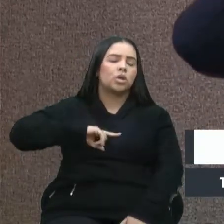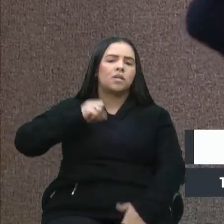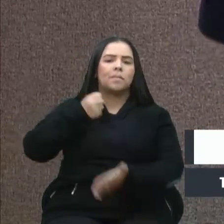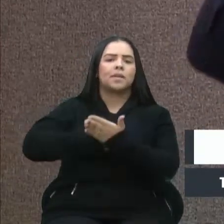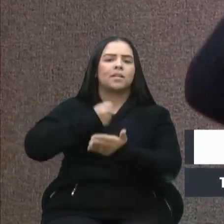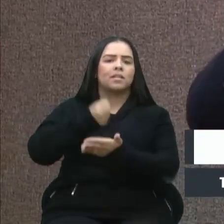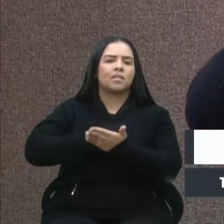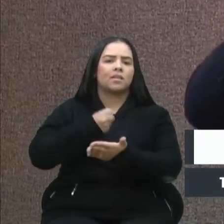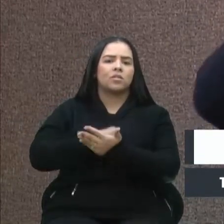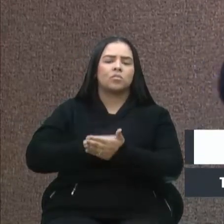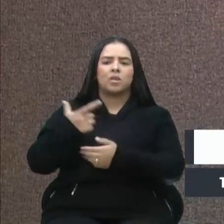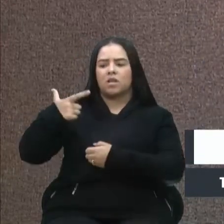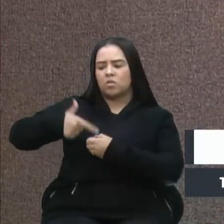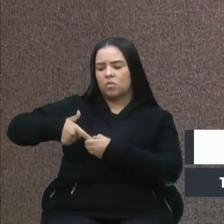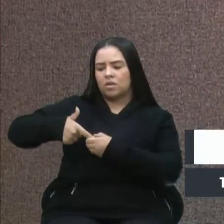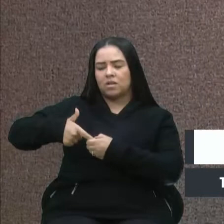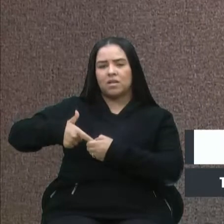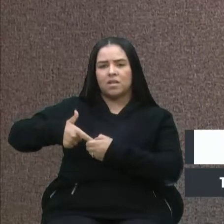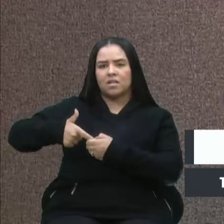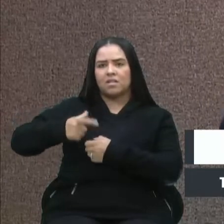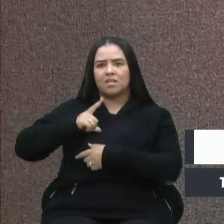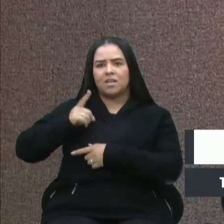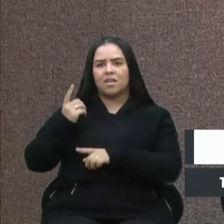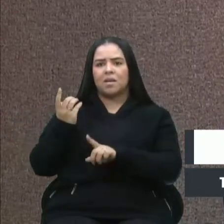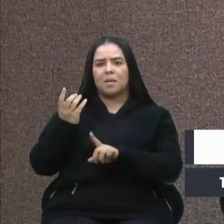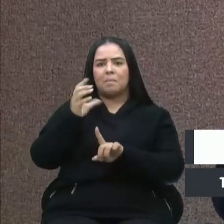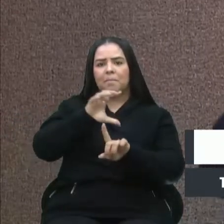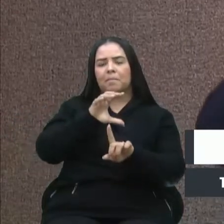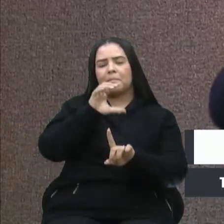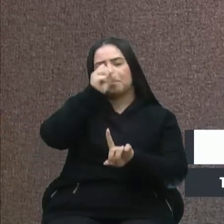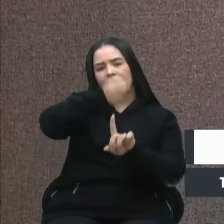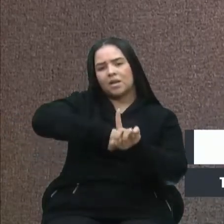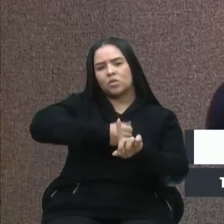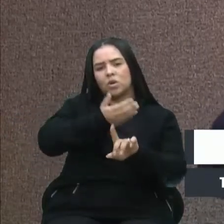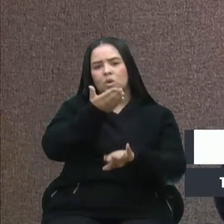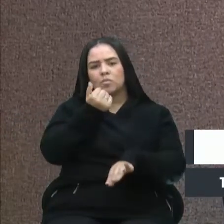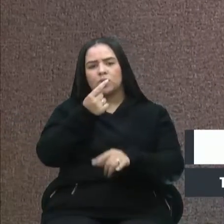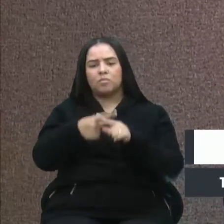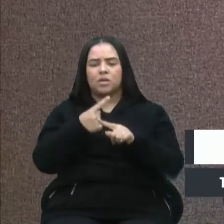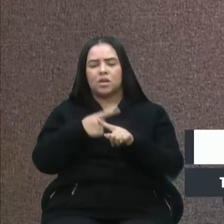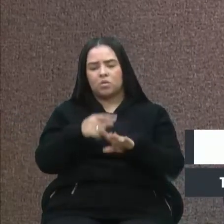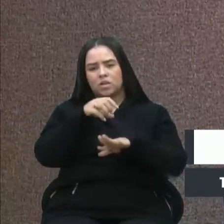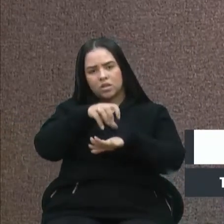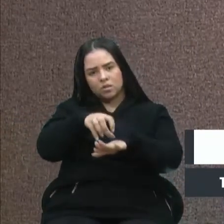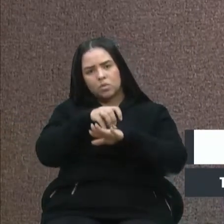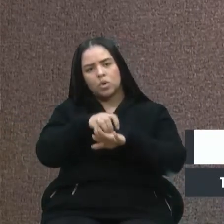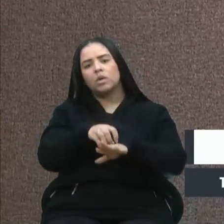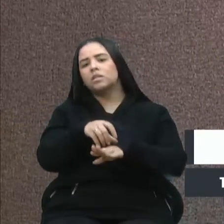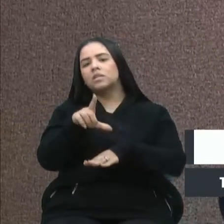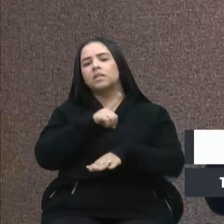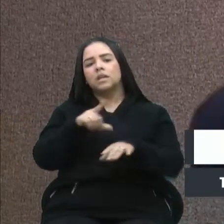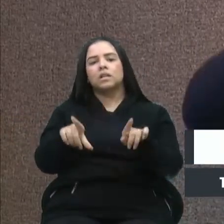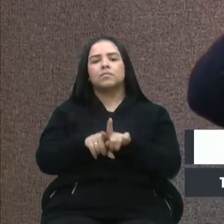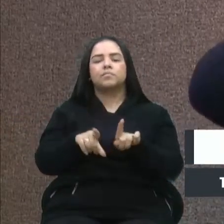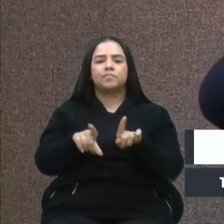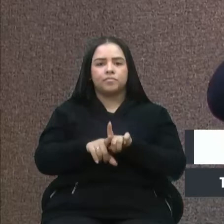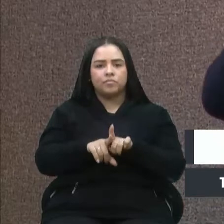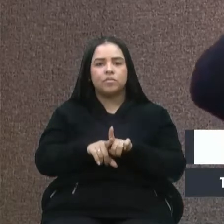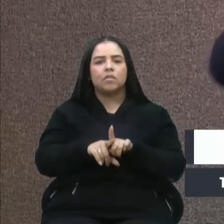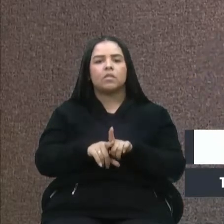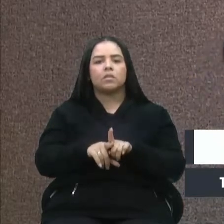tipo do combustível ele impacta diretamente na alimentação porque é o transporte que que honera diretamente